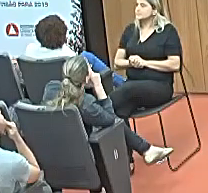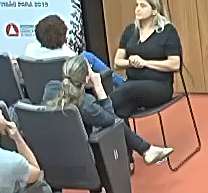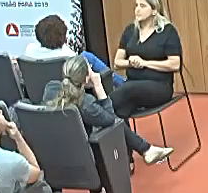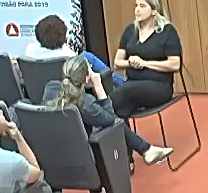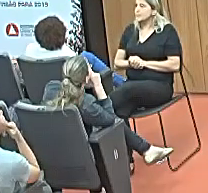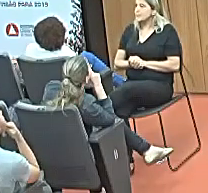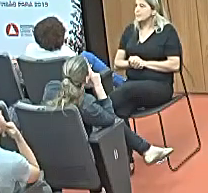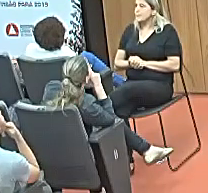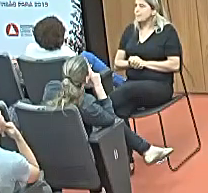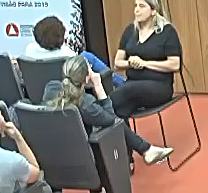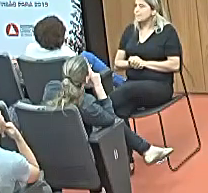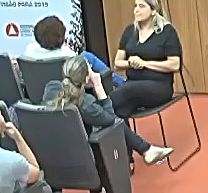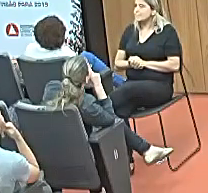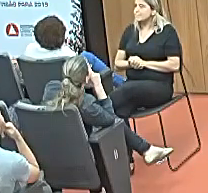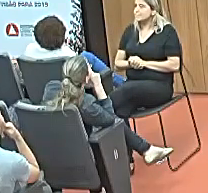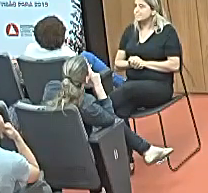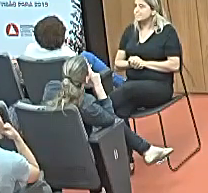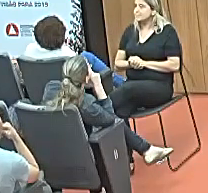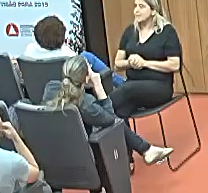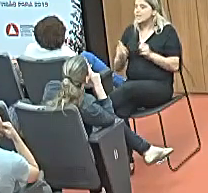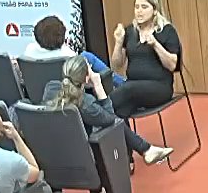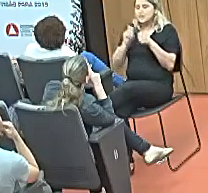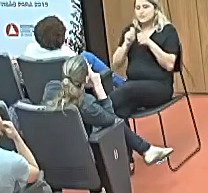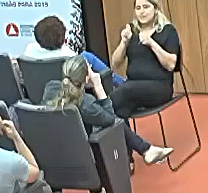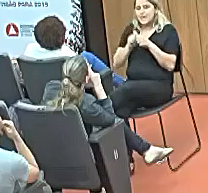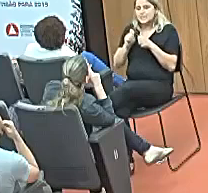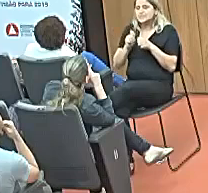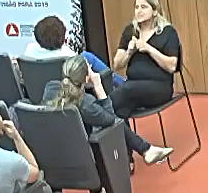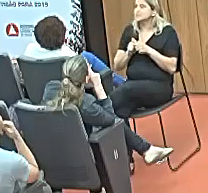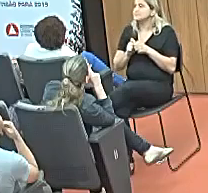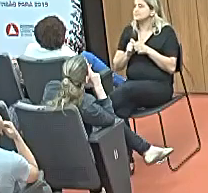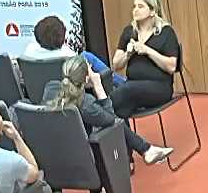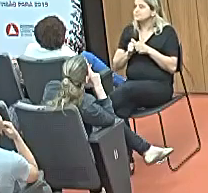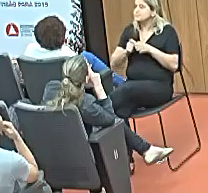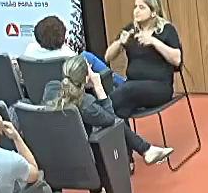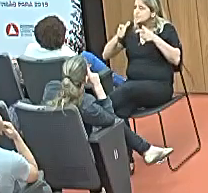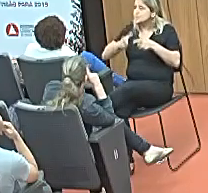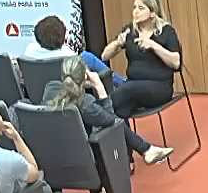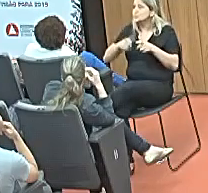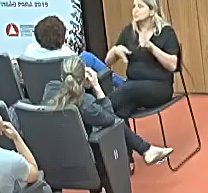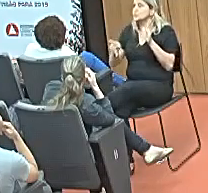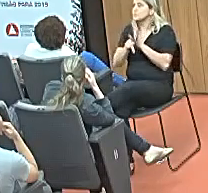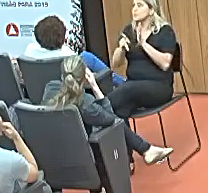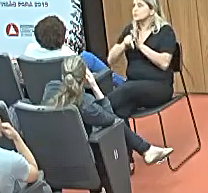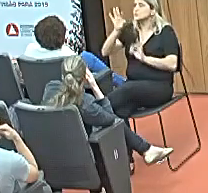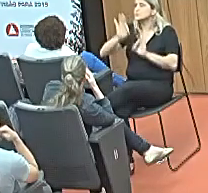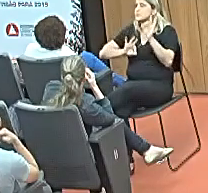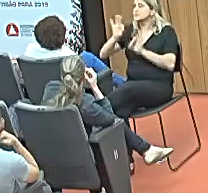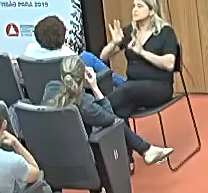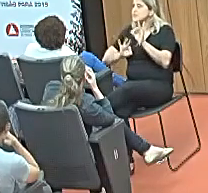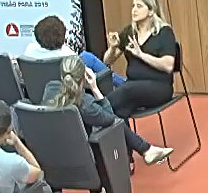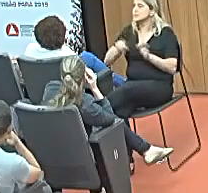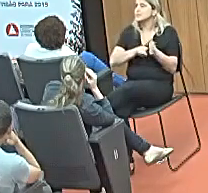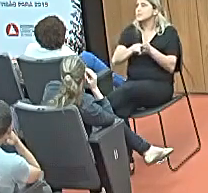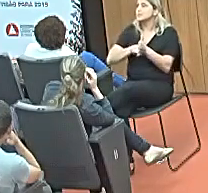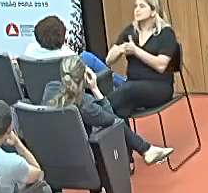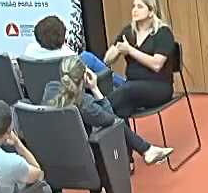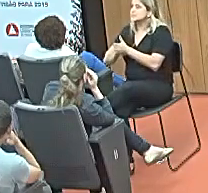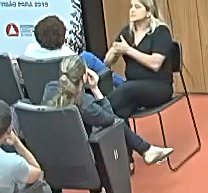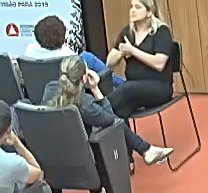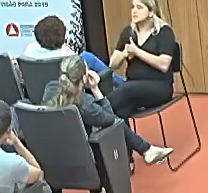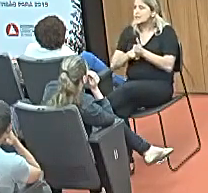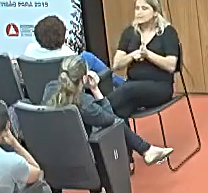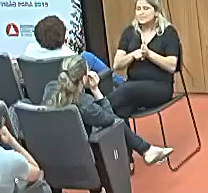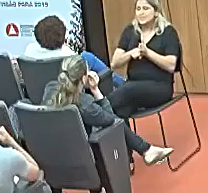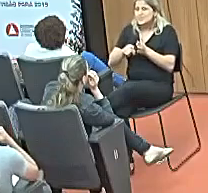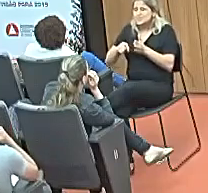instituir o núcleo de pesquisa e planejamento em mobilidade urbana da região metropolitana de belo